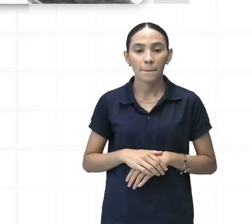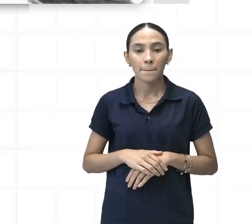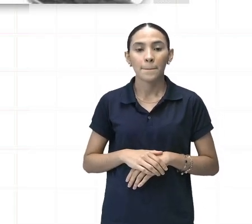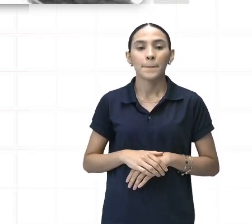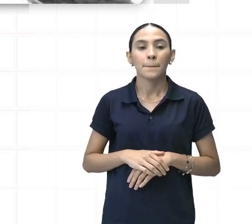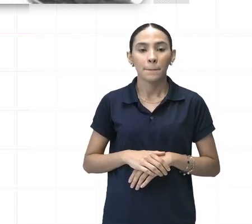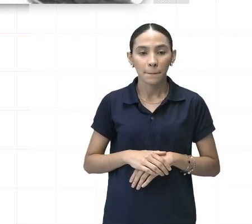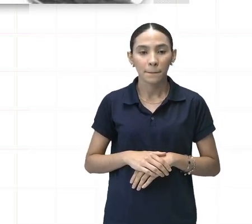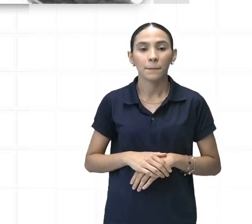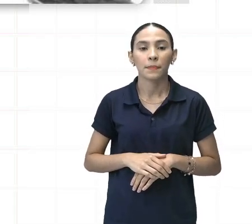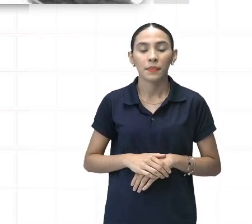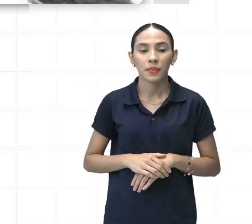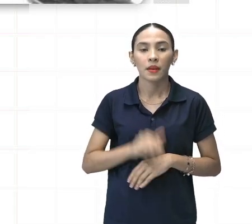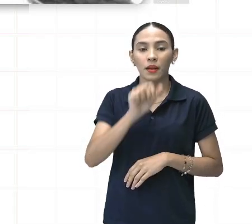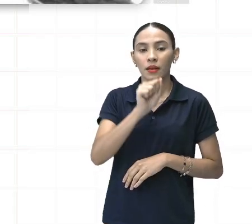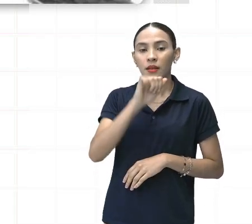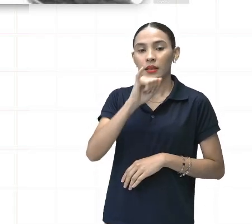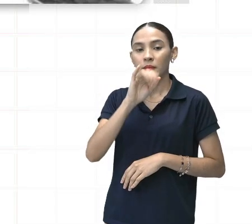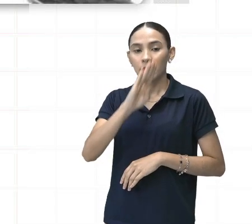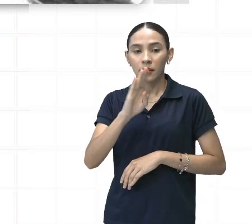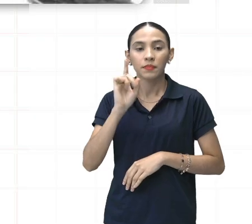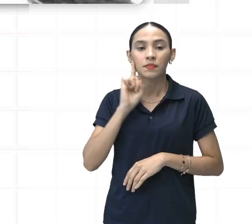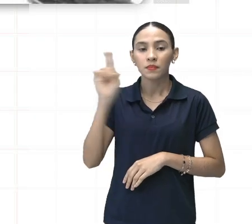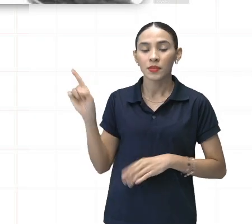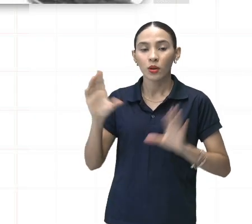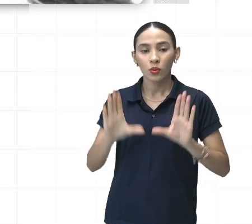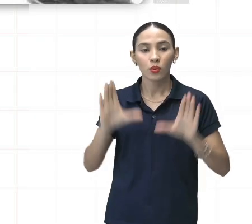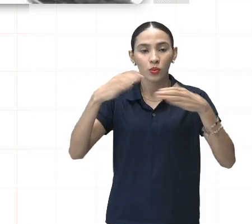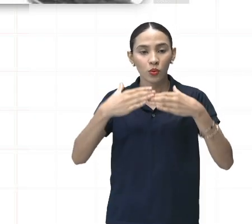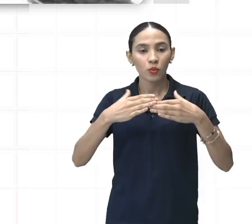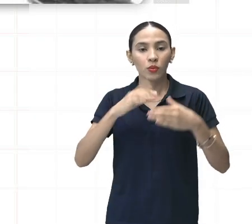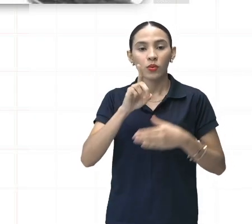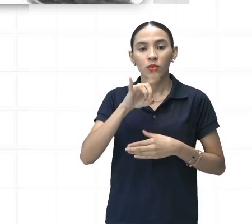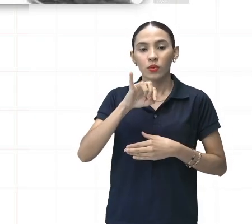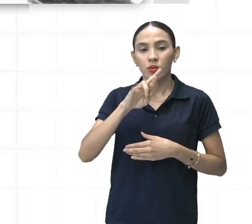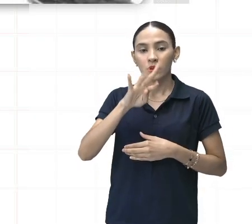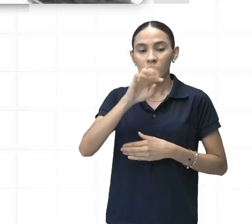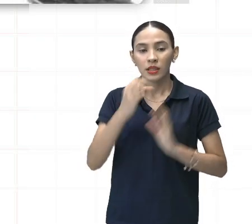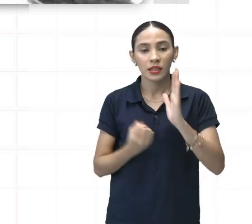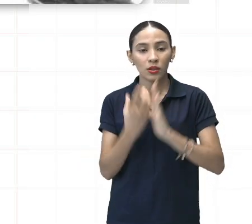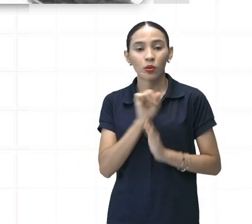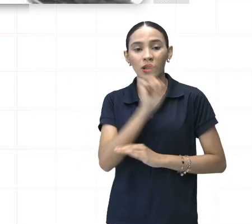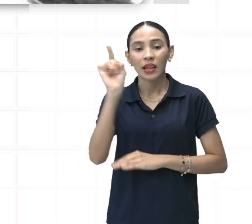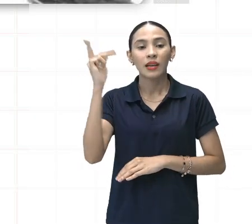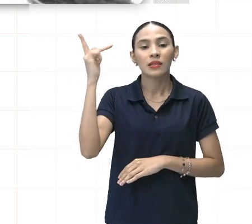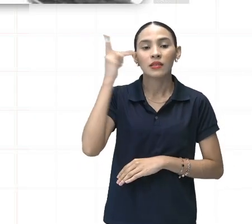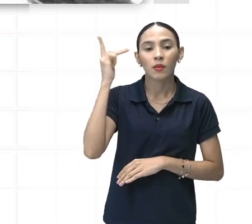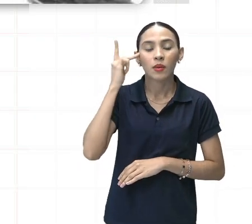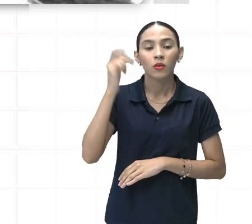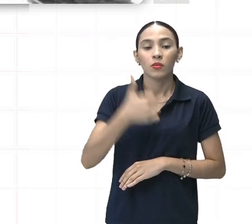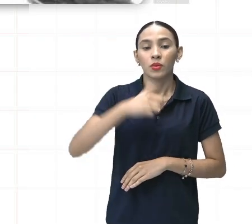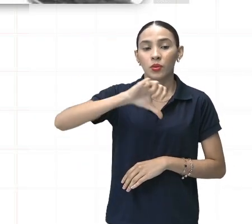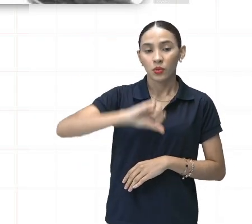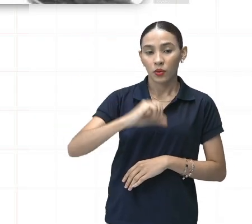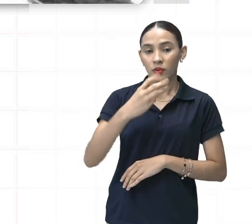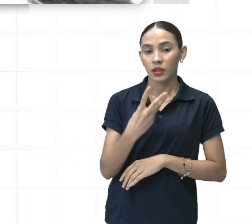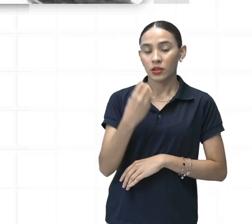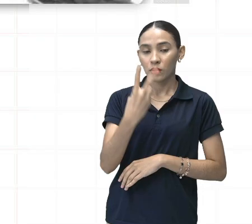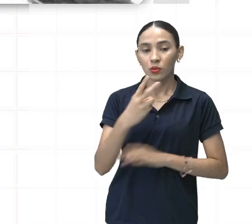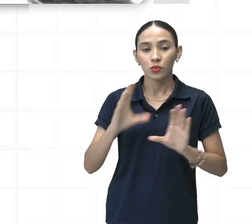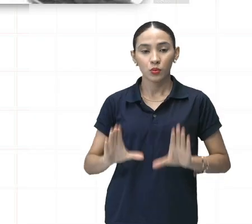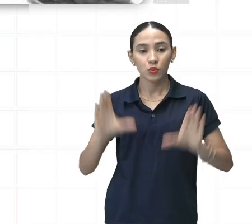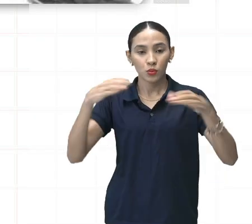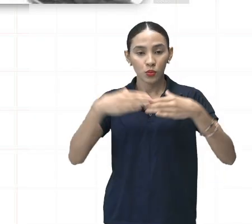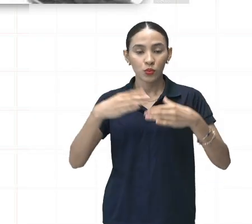Ação Integralista Brasileira, a AIB, grupo de extrema-direita que surgiu em São Paulo em 1932.